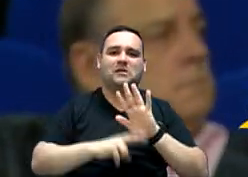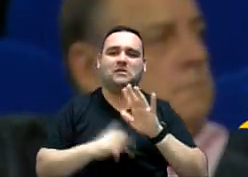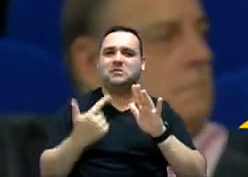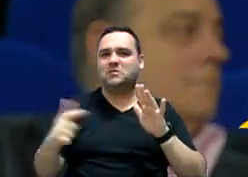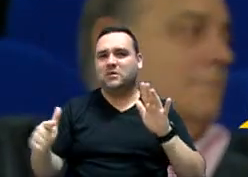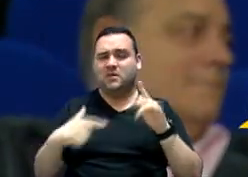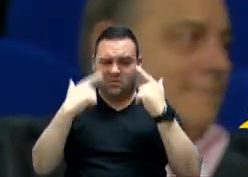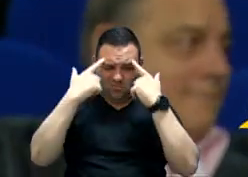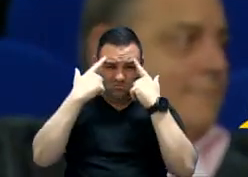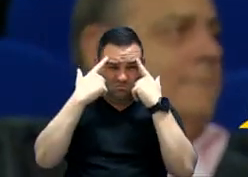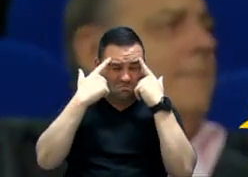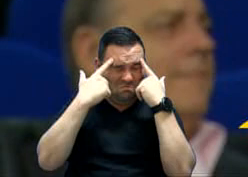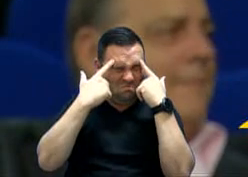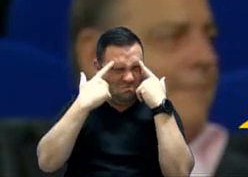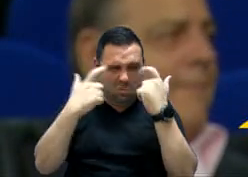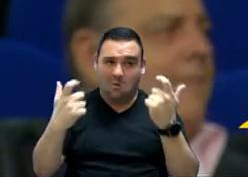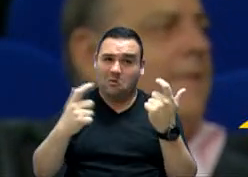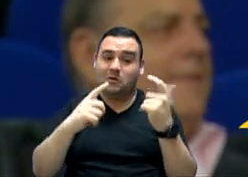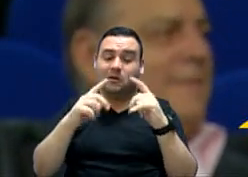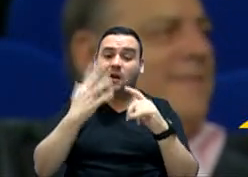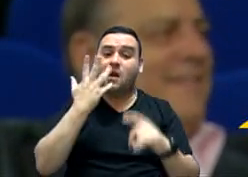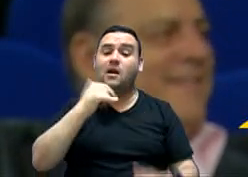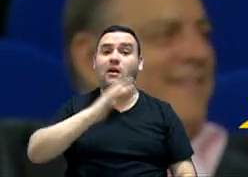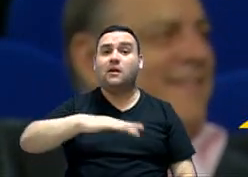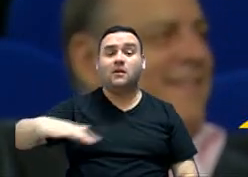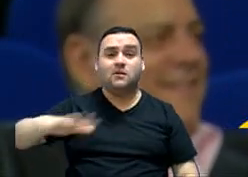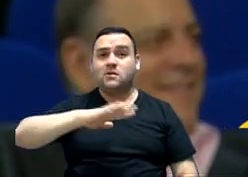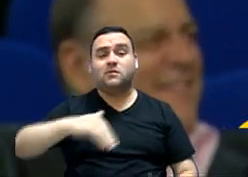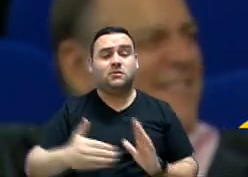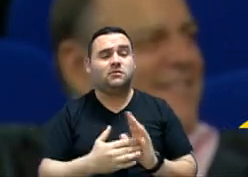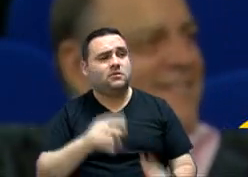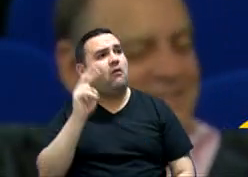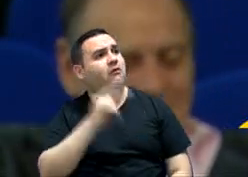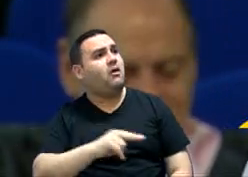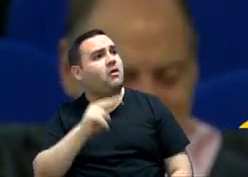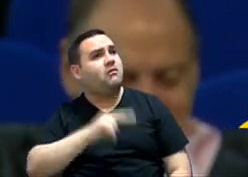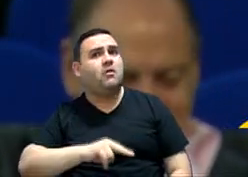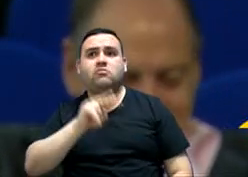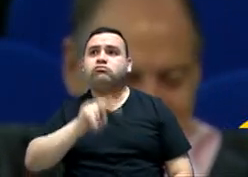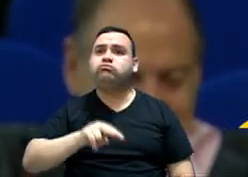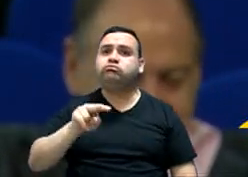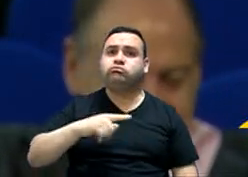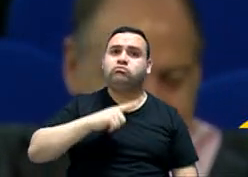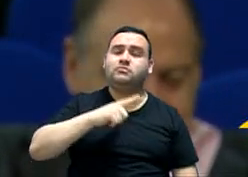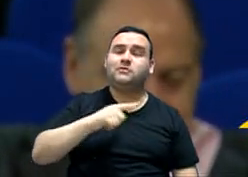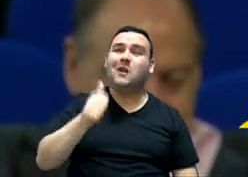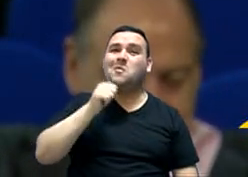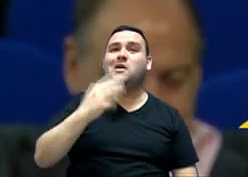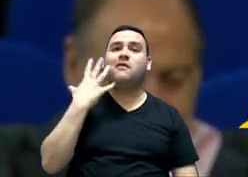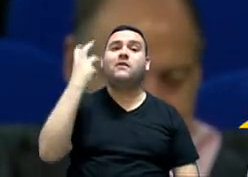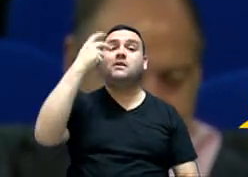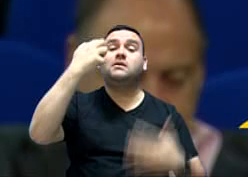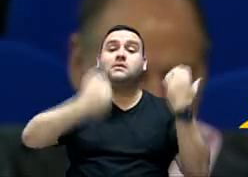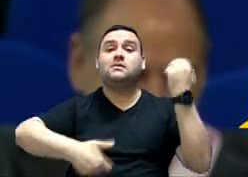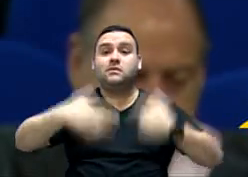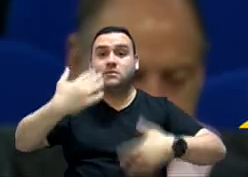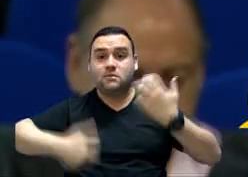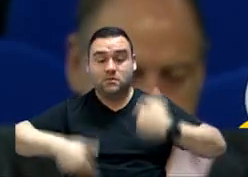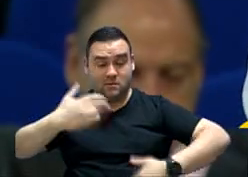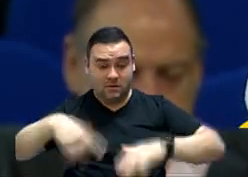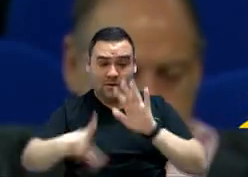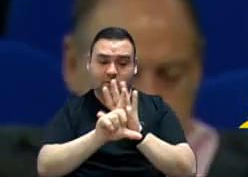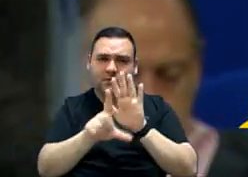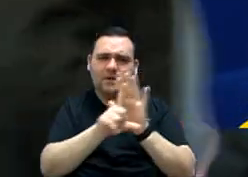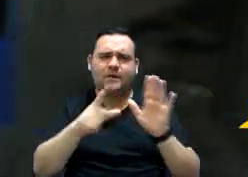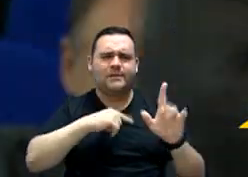desregrado e violento, em que as próprias crianças estão submetidas. A vereadora Fernanda fala numa campanha municipal